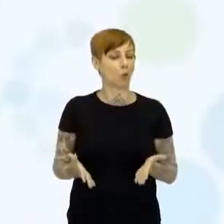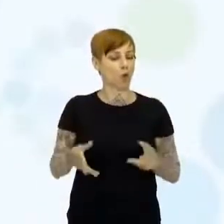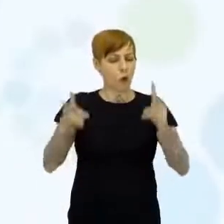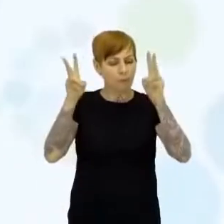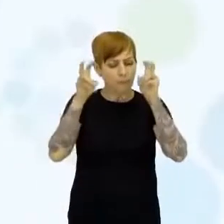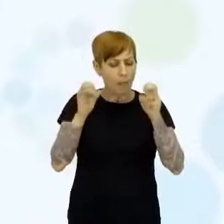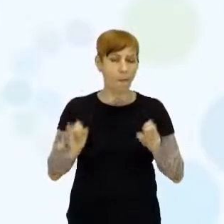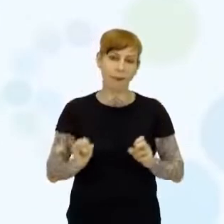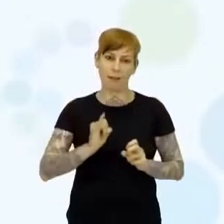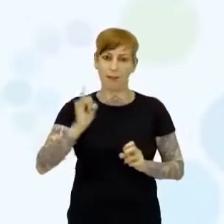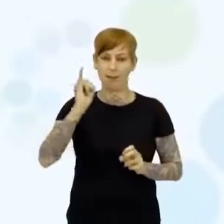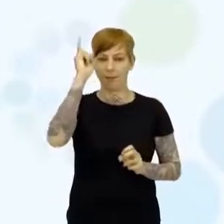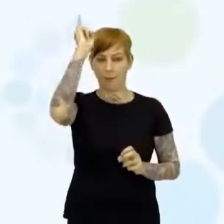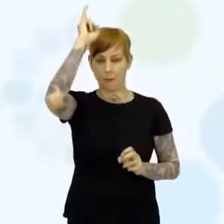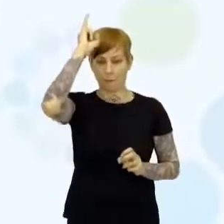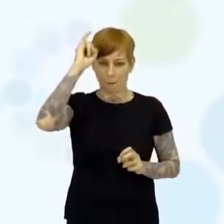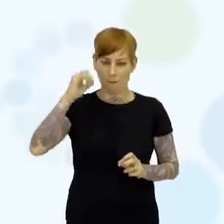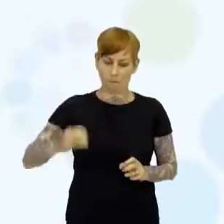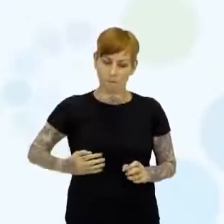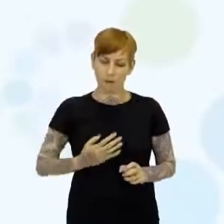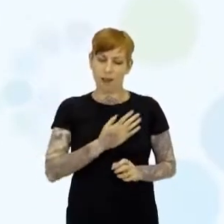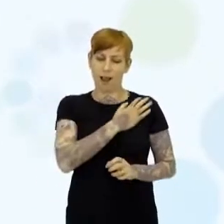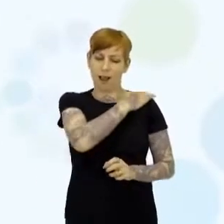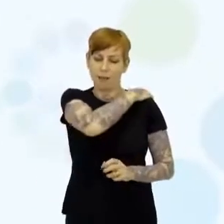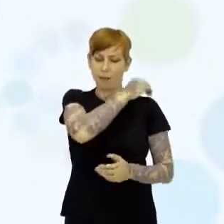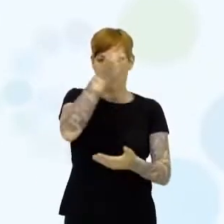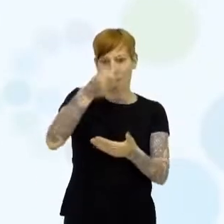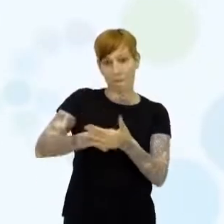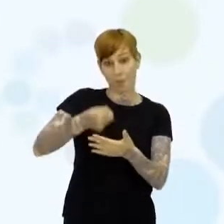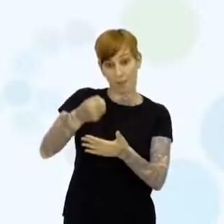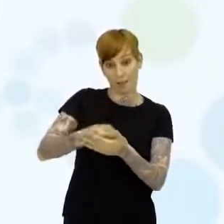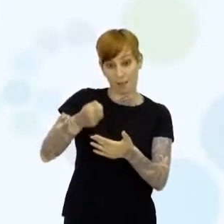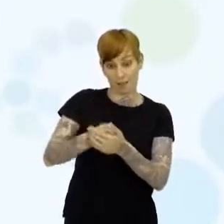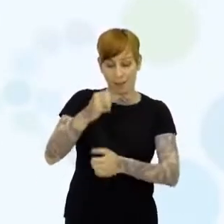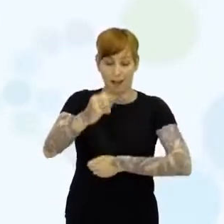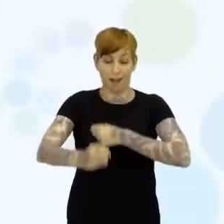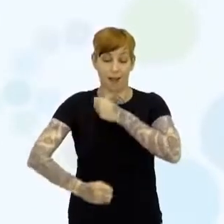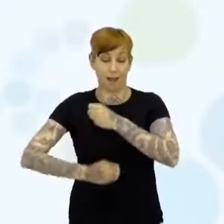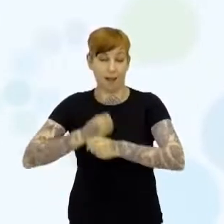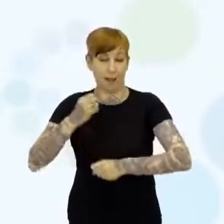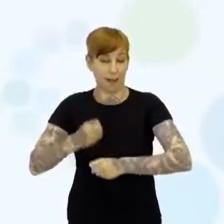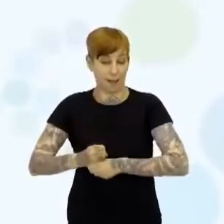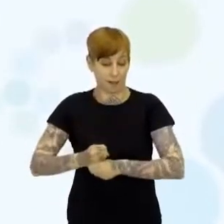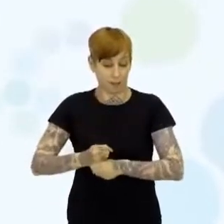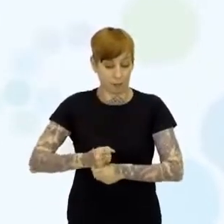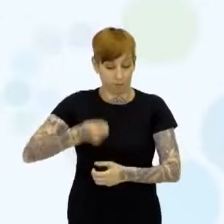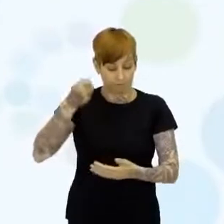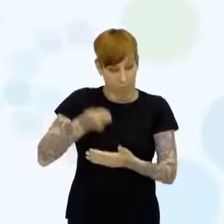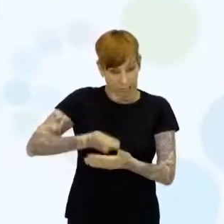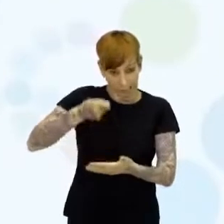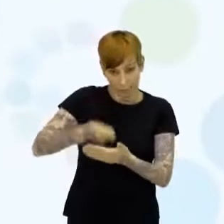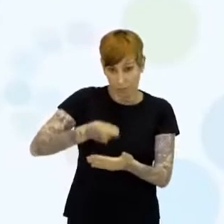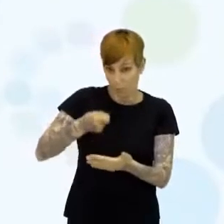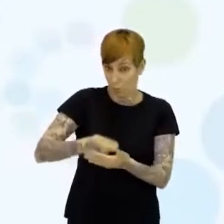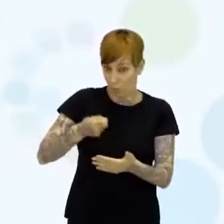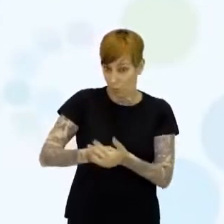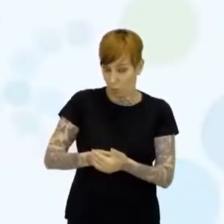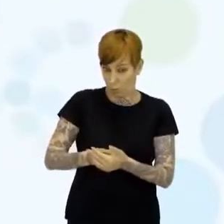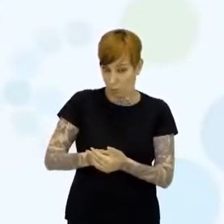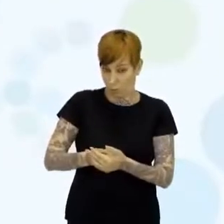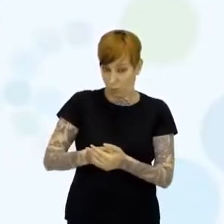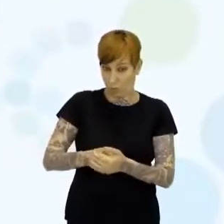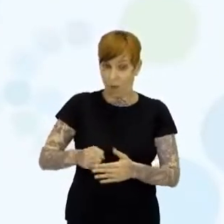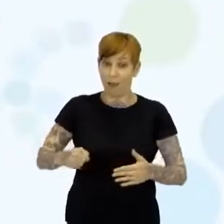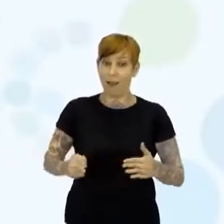muito relevante, o regime militar, anos de chumbo e resistência. Material produzido pela